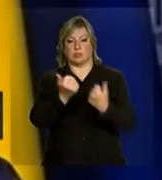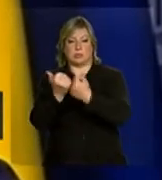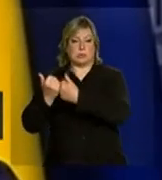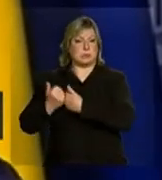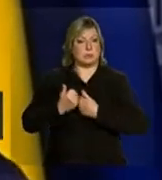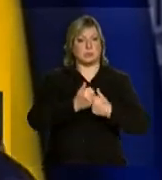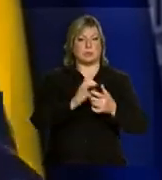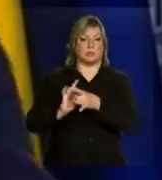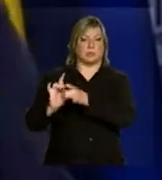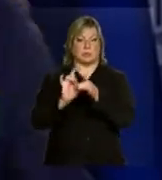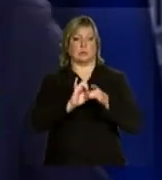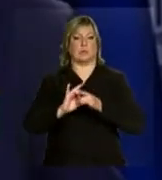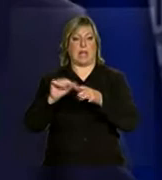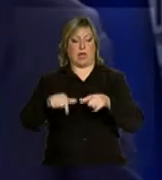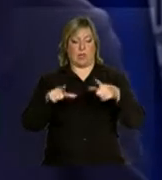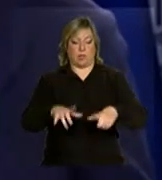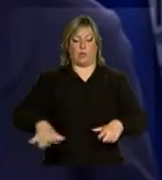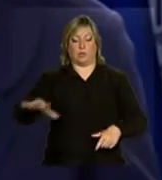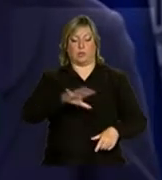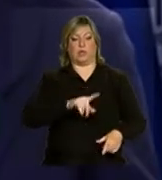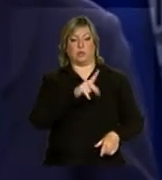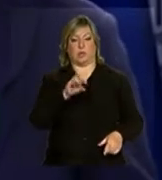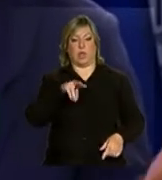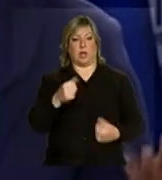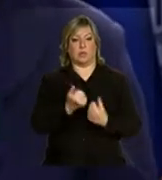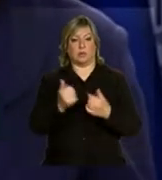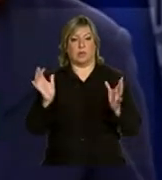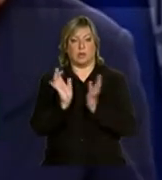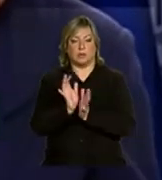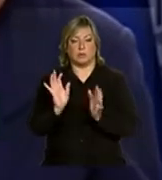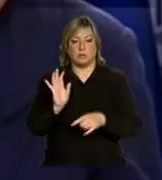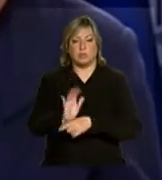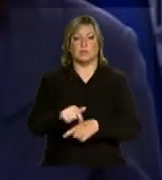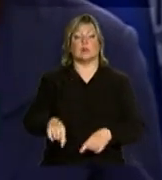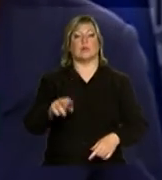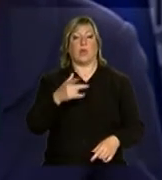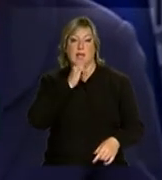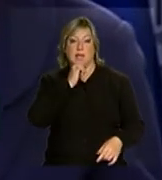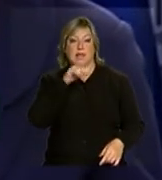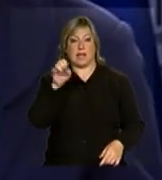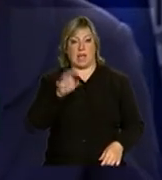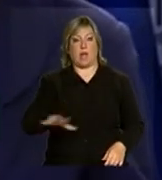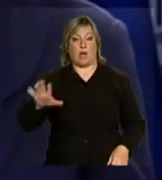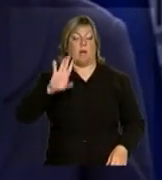de cooperação ela pode vir a ser, como é o caso da Europa,